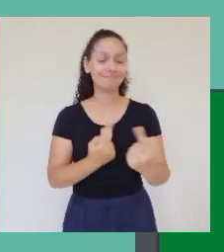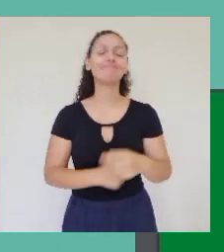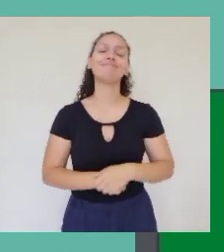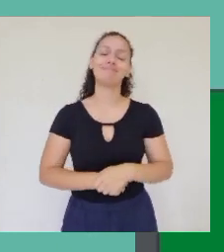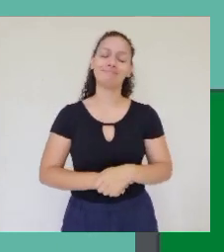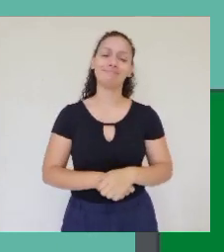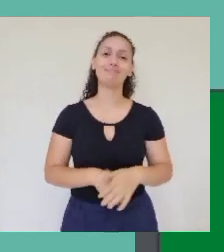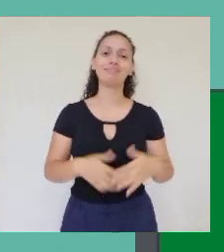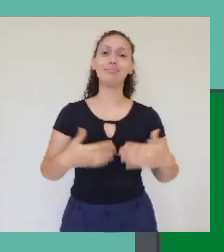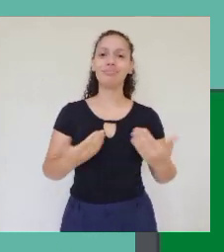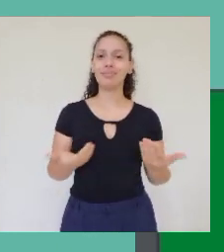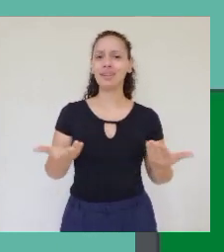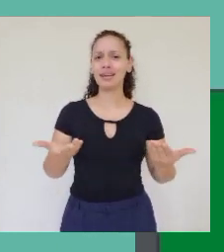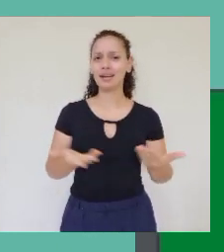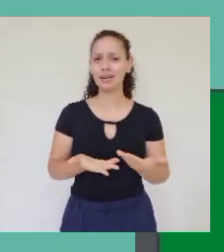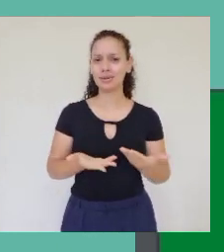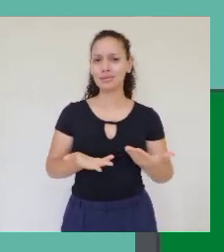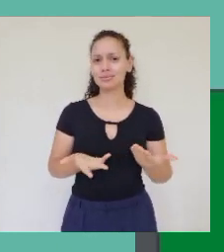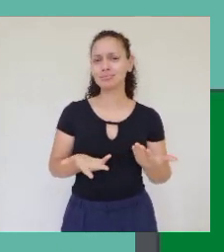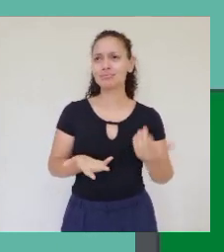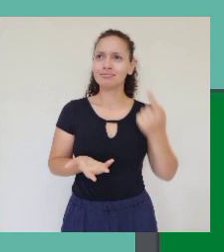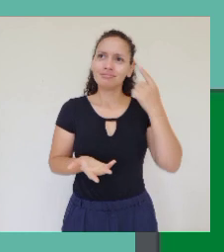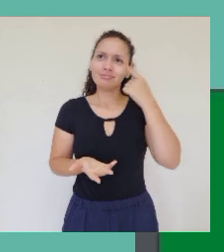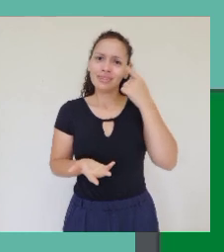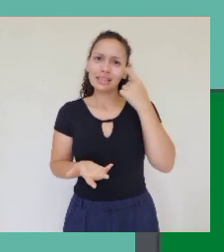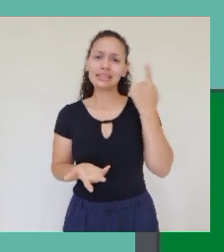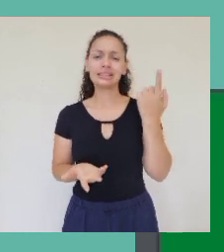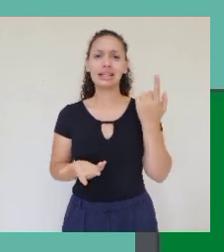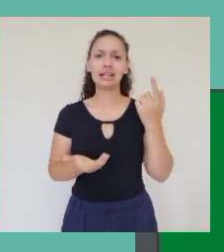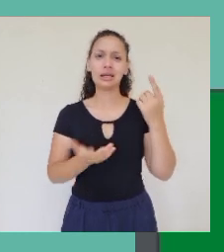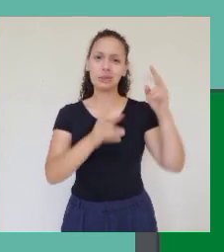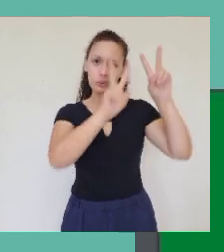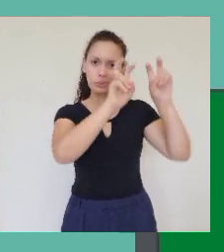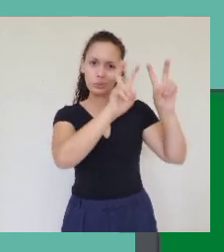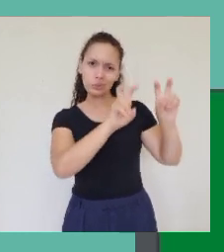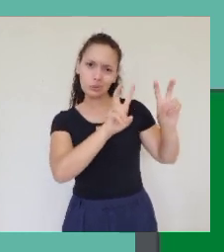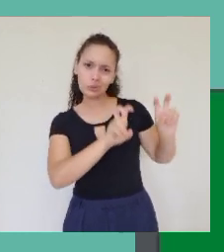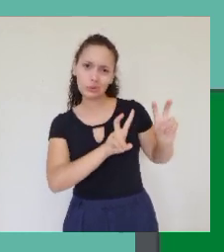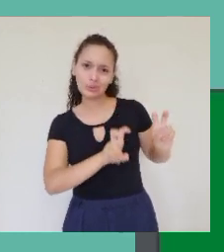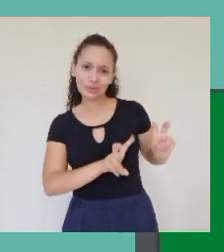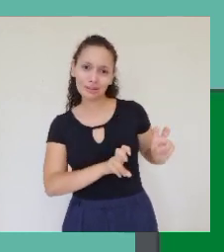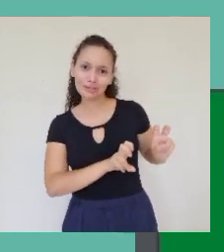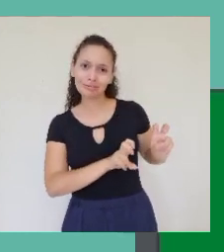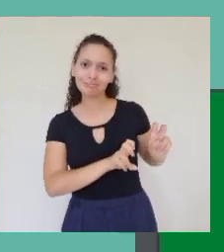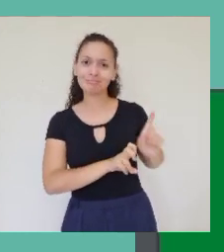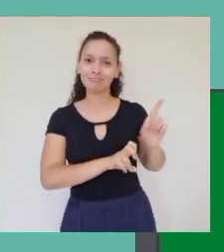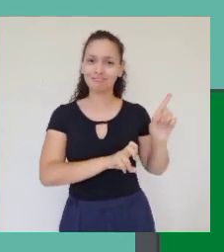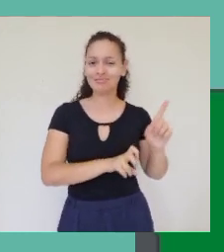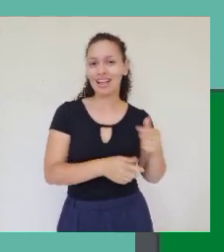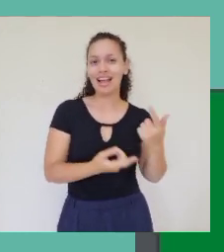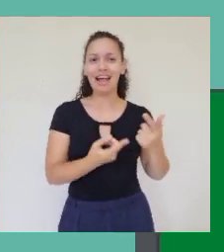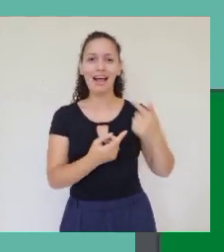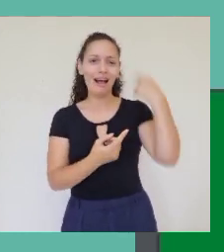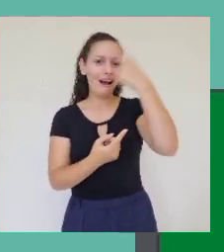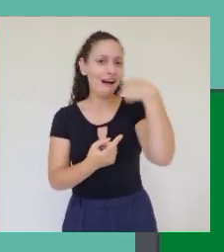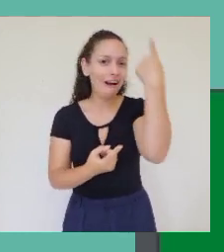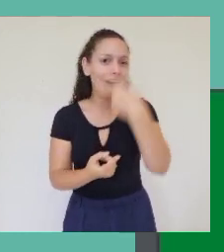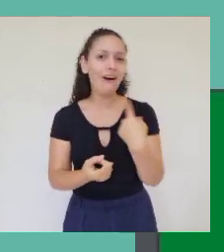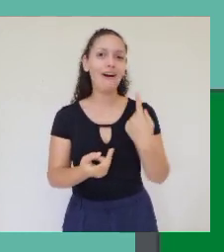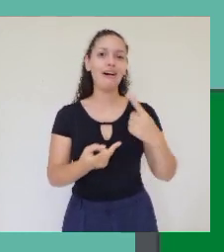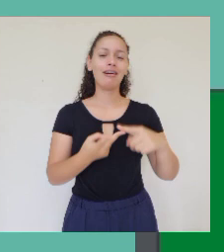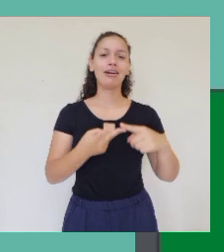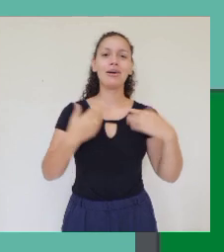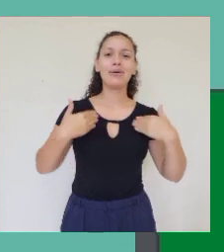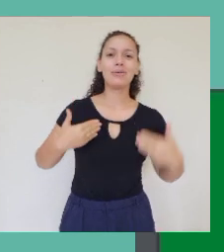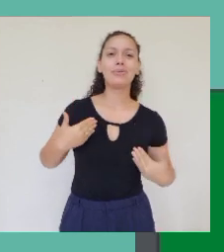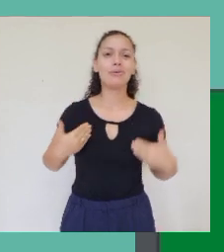vou trazer um momento de consciência de carga horária, as recomendações ergonômicas frente ao computador, ao ler livros, apostilas, o